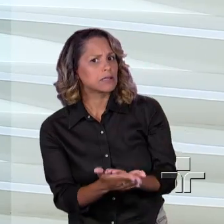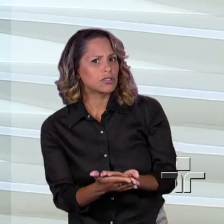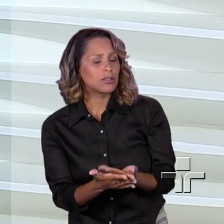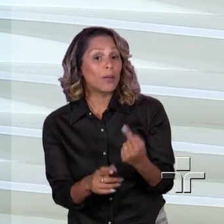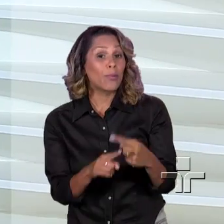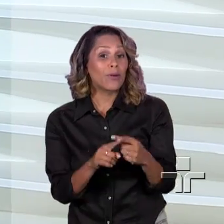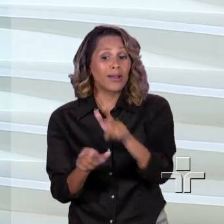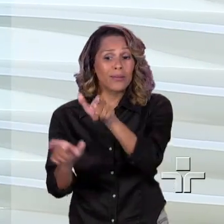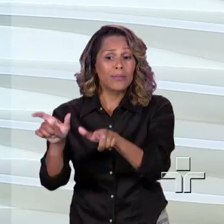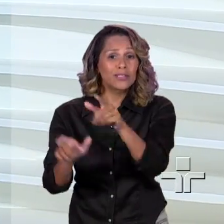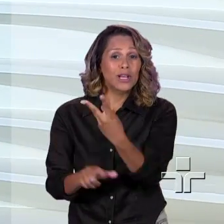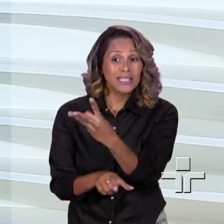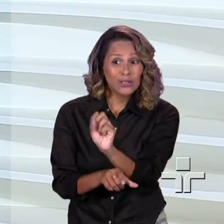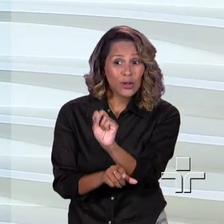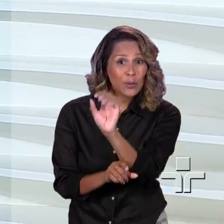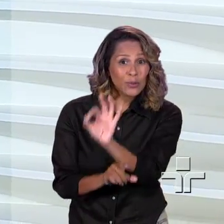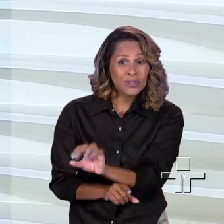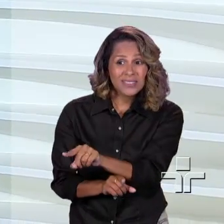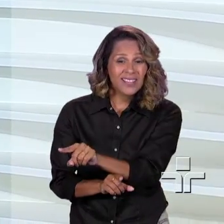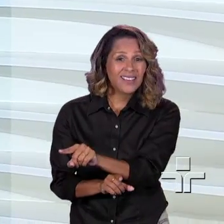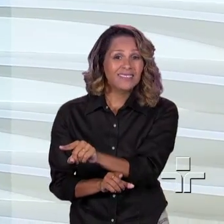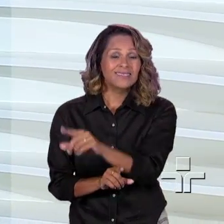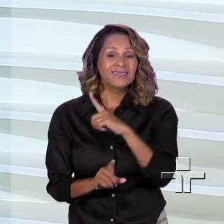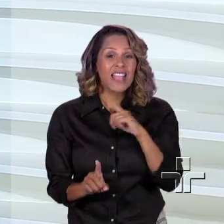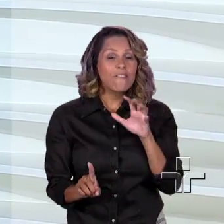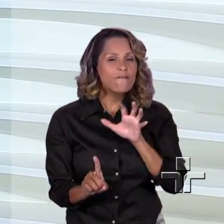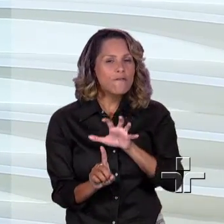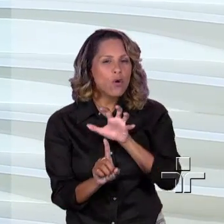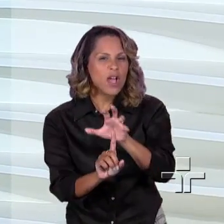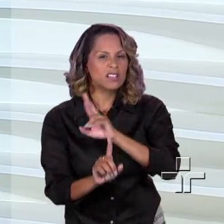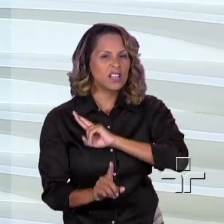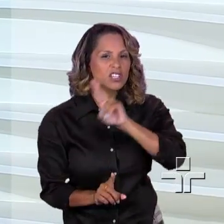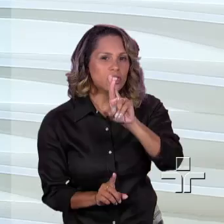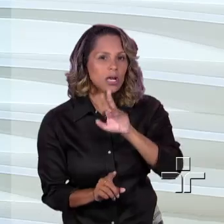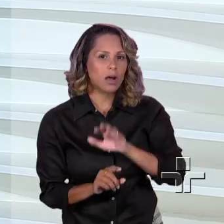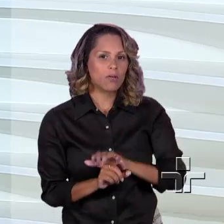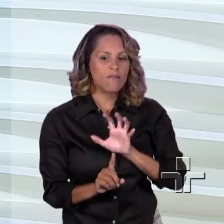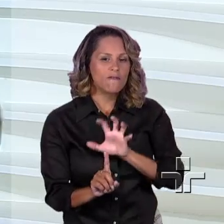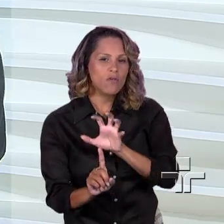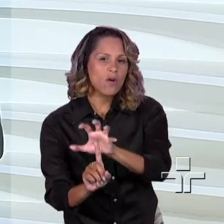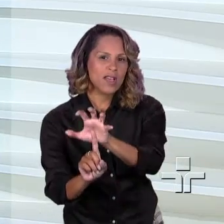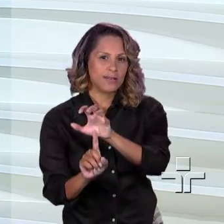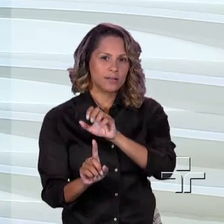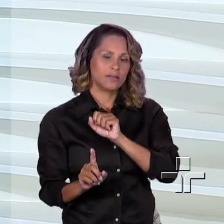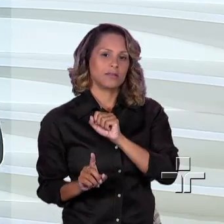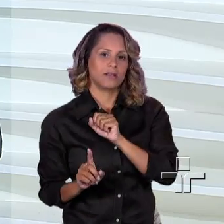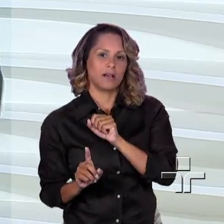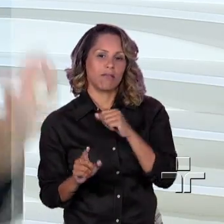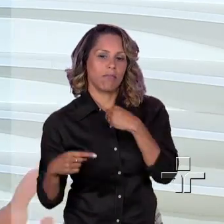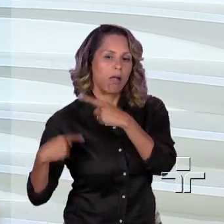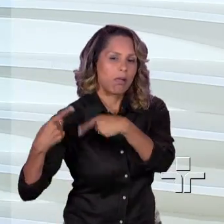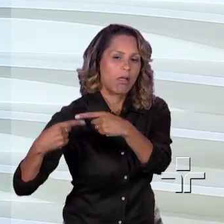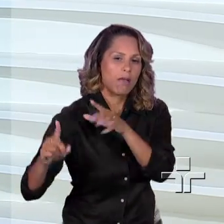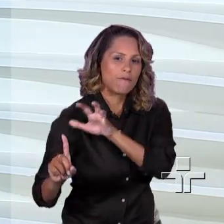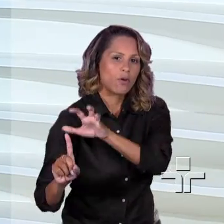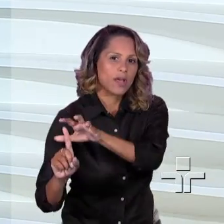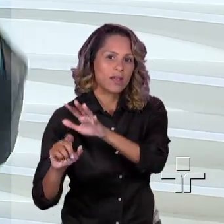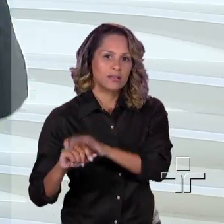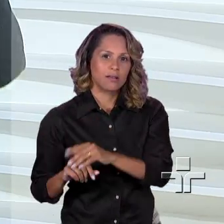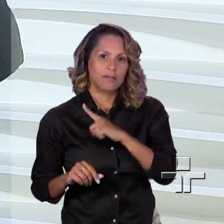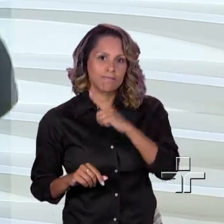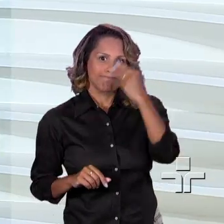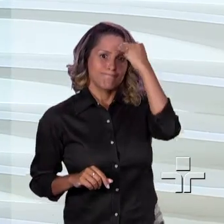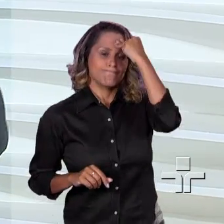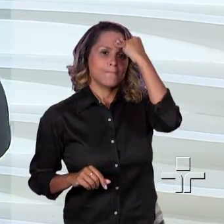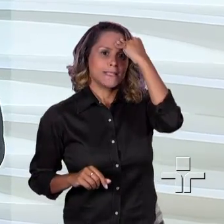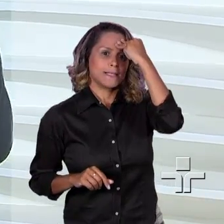mal informadas ou que têm influências conservadoras, religiosas ou sociais, que criam uma mentalidade que eu não consigo entender. Eu não sei